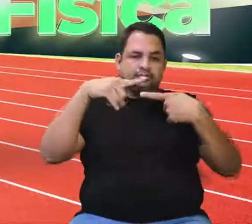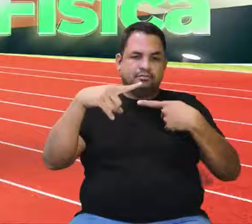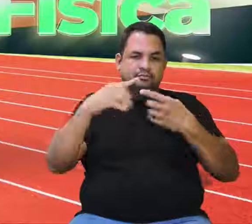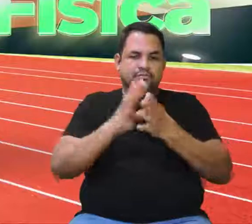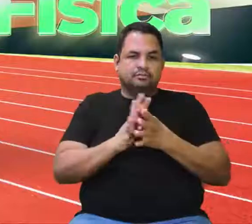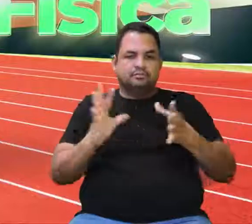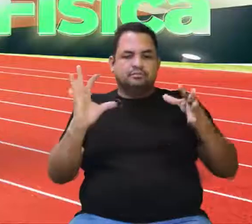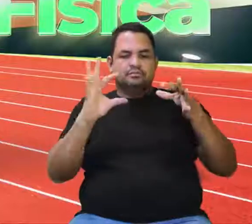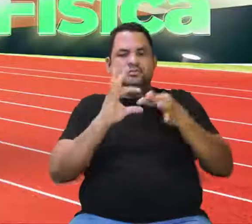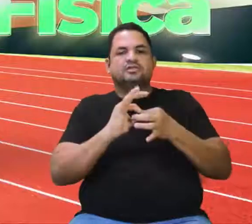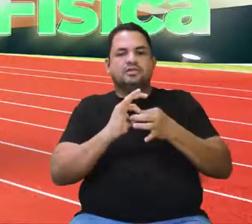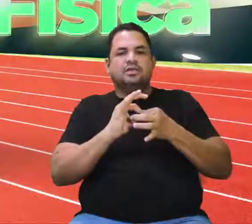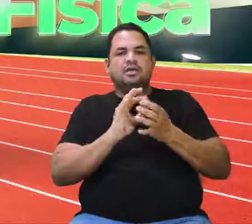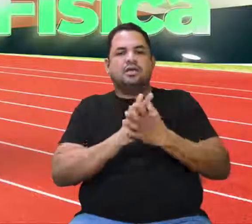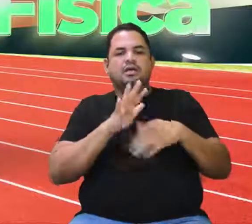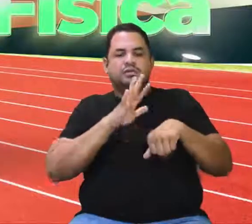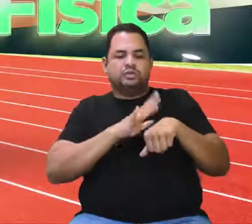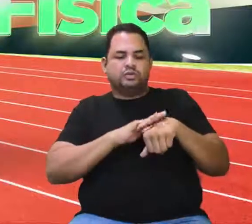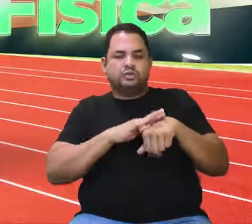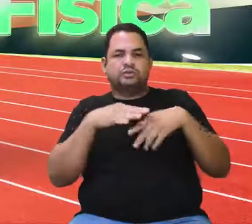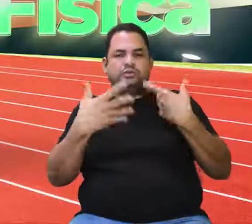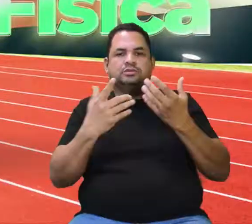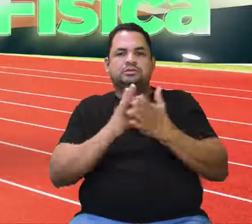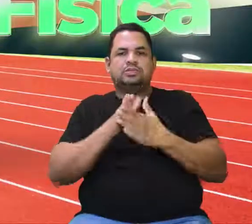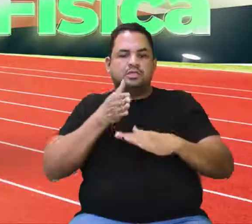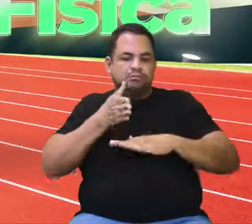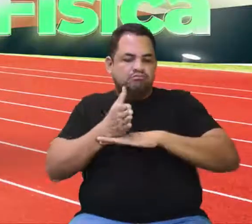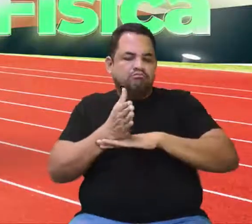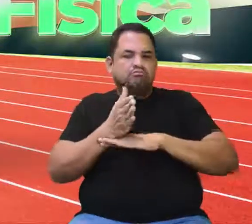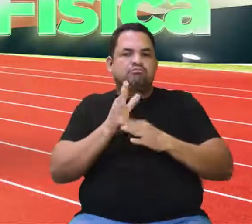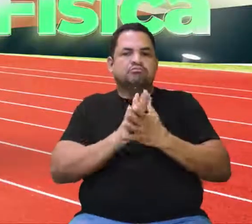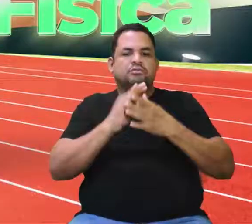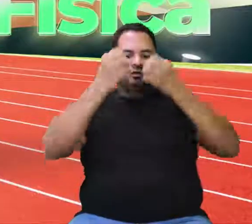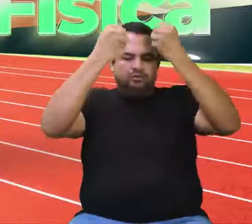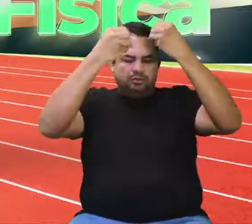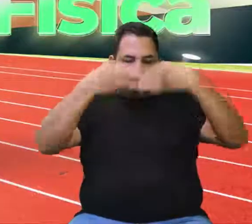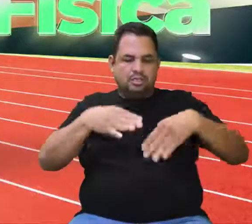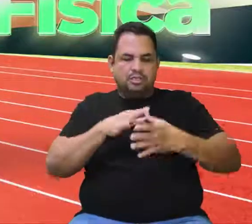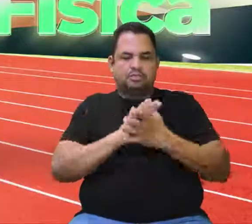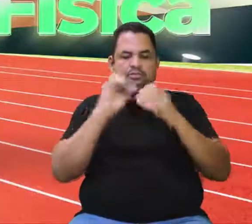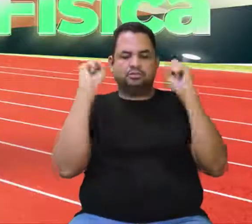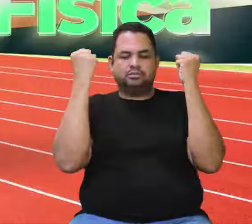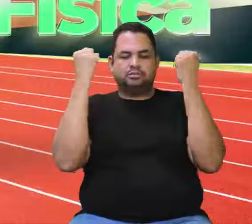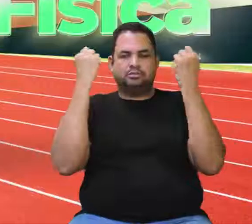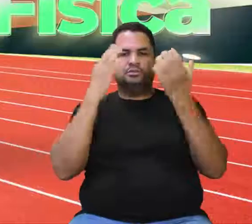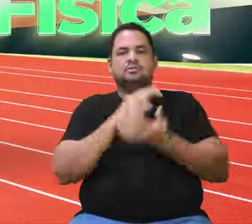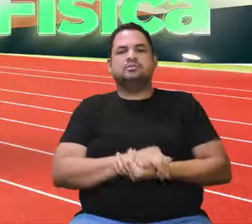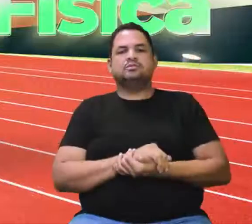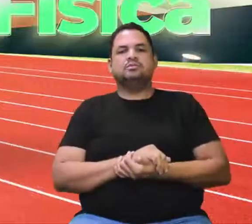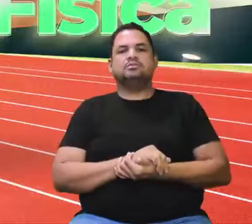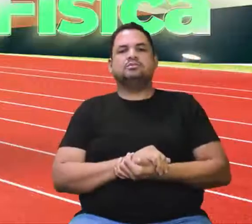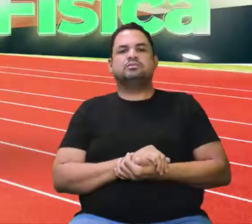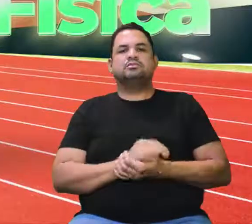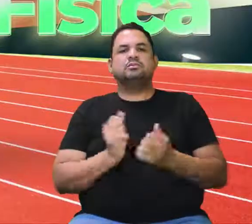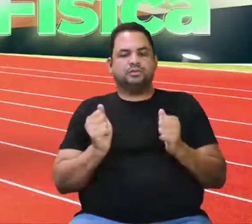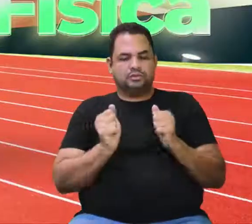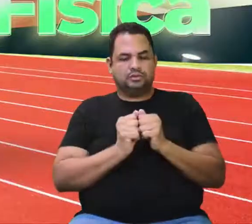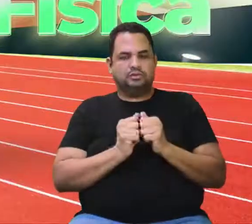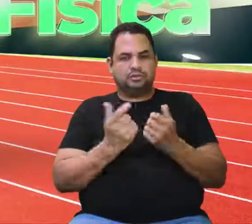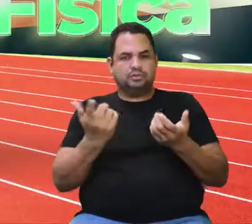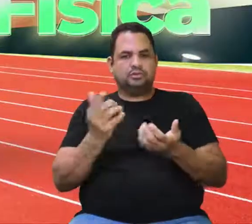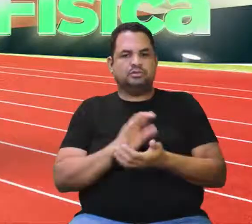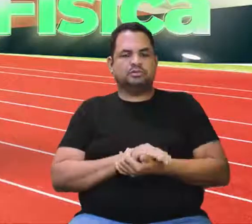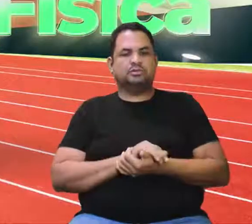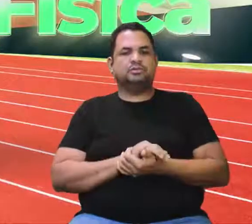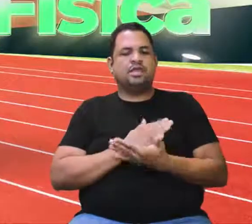vamos associar com as doenças, para que, então, a gente entre com a abordagem do exercício físico. Então, fica comigo aí que essa parte é uma